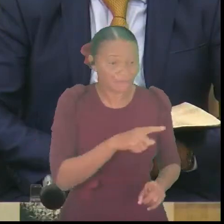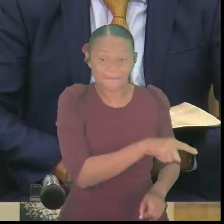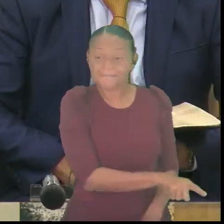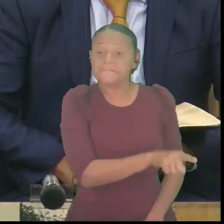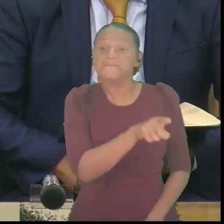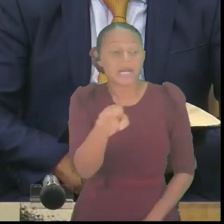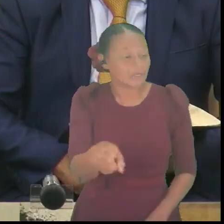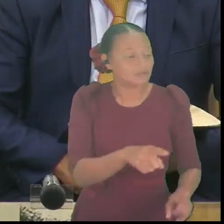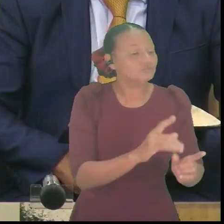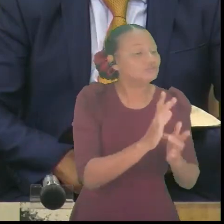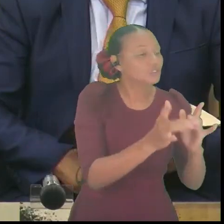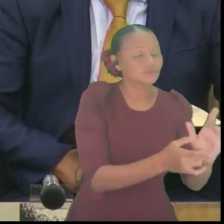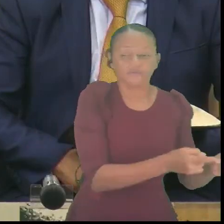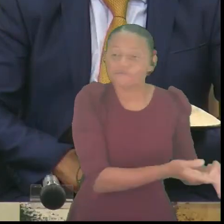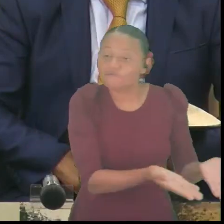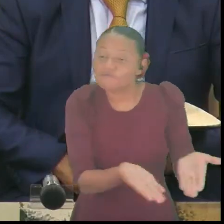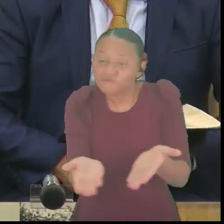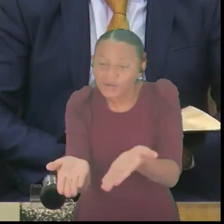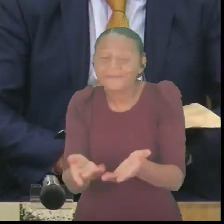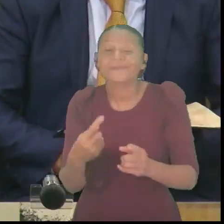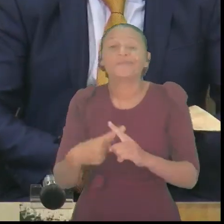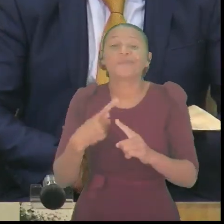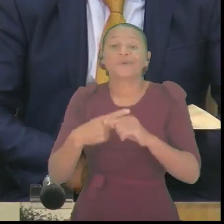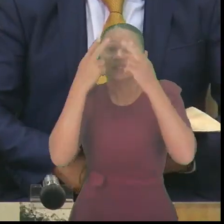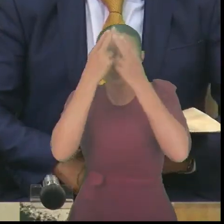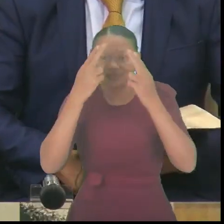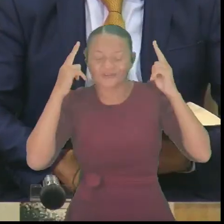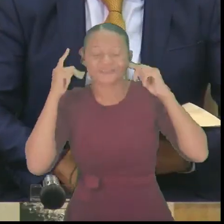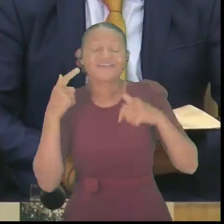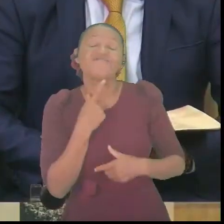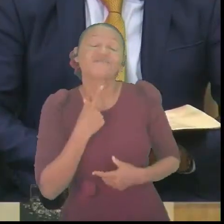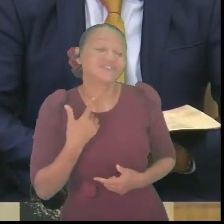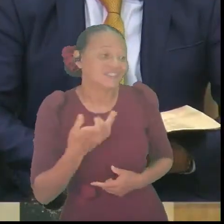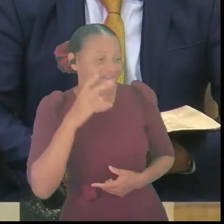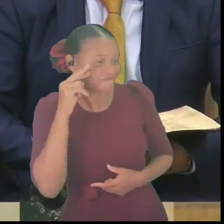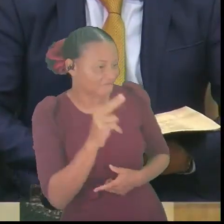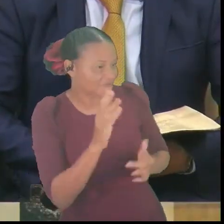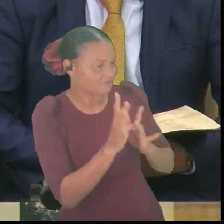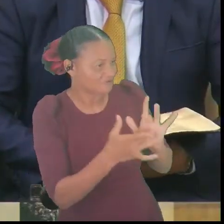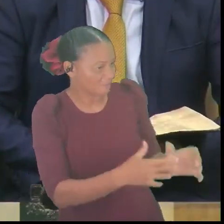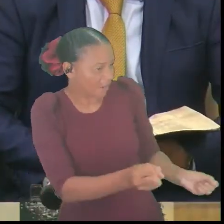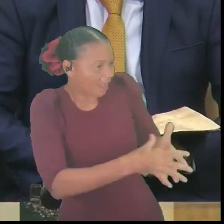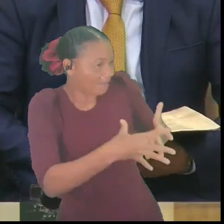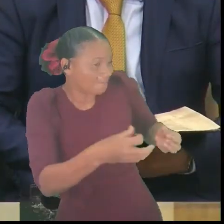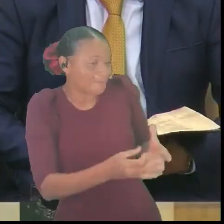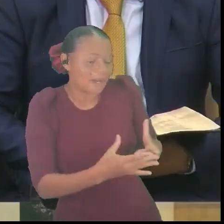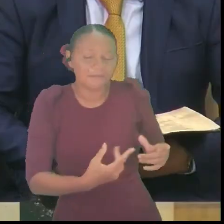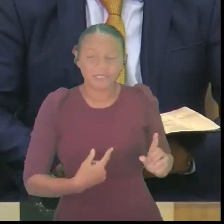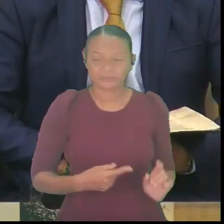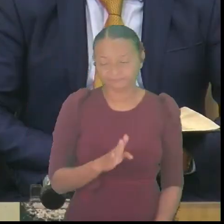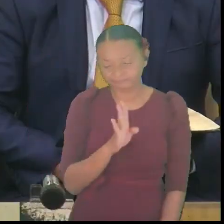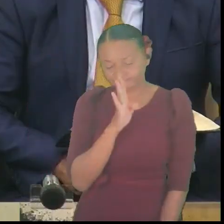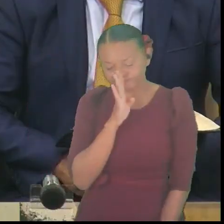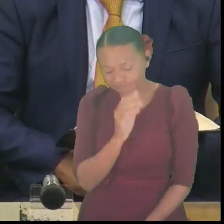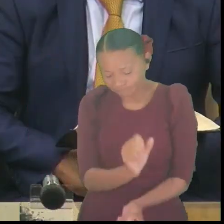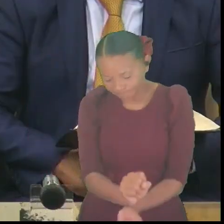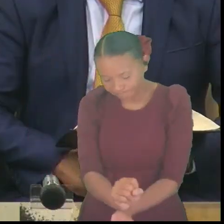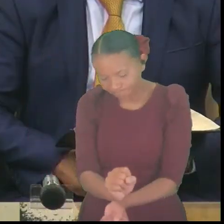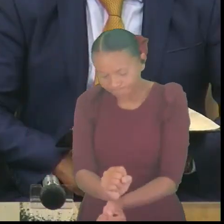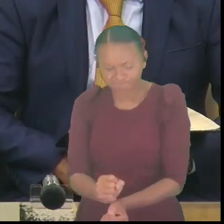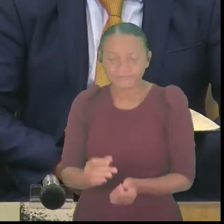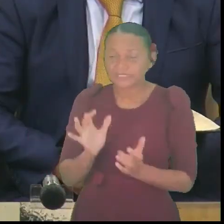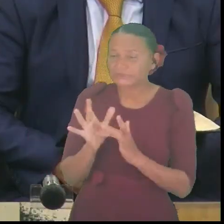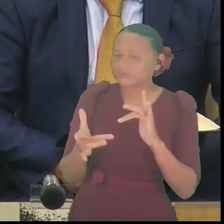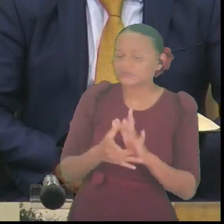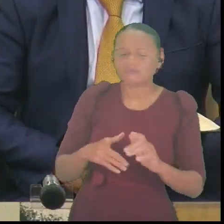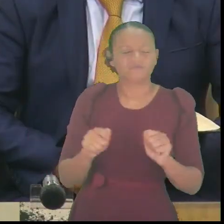que Herodes tinha muito desejo de ver Jesus operar um milagre, mas quando Jesus chegou, Jesus não falava nenhuma palavra, Jesus não